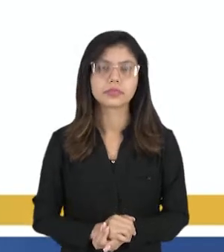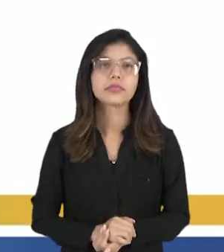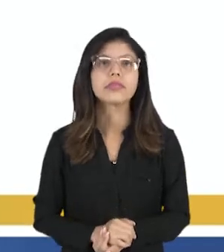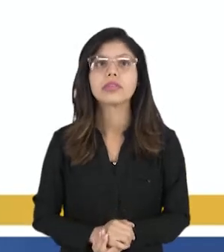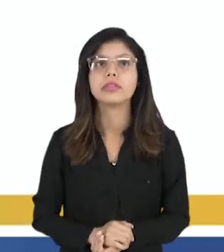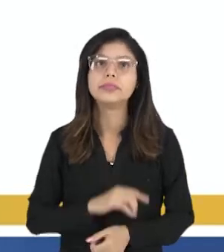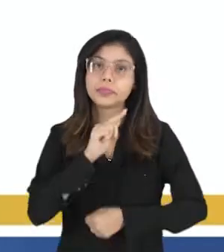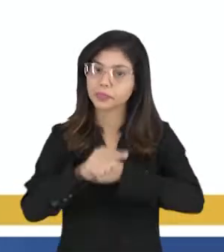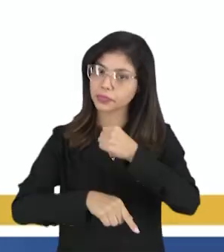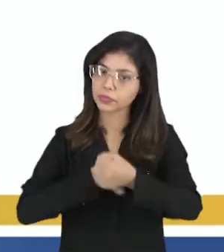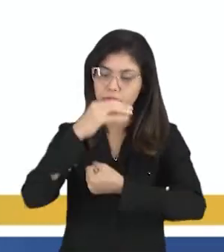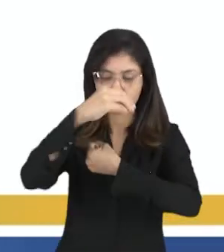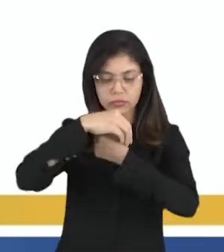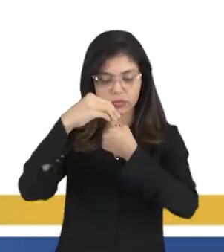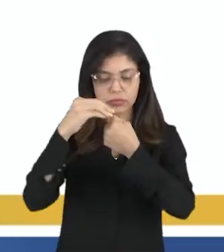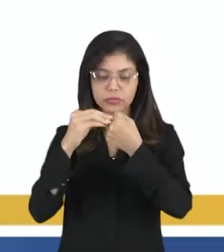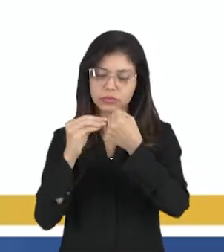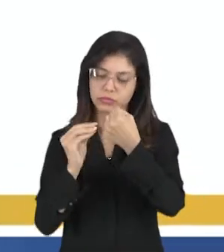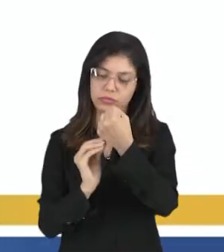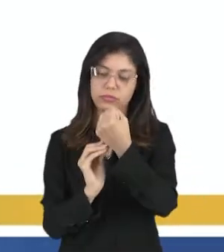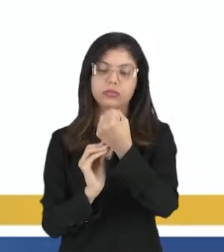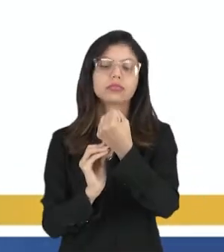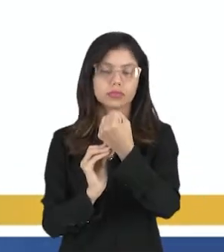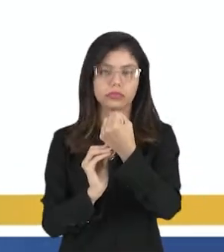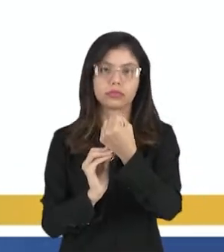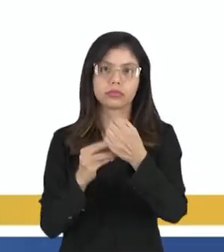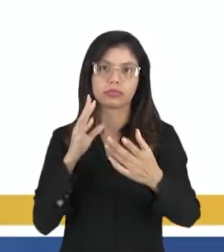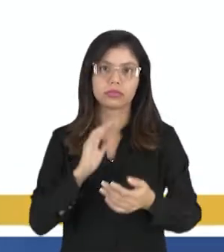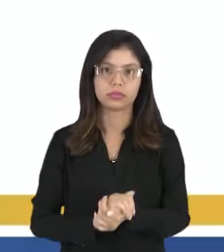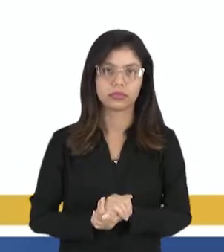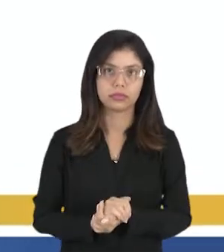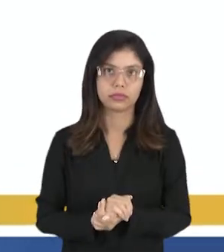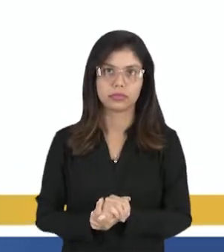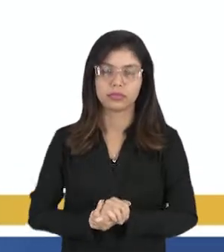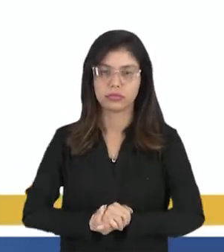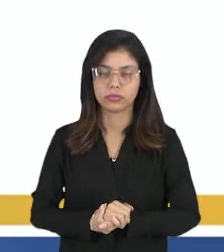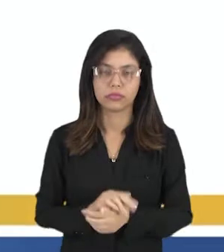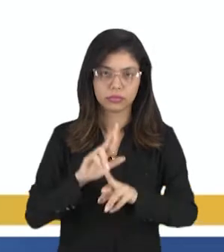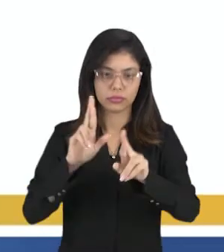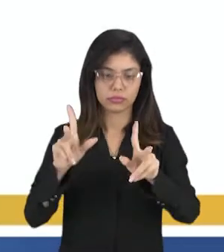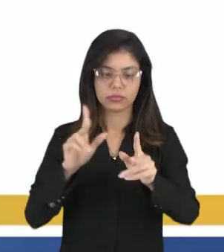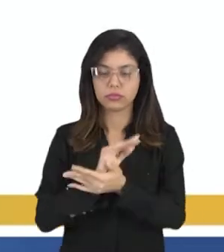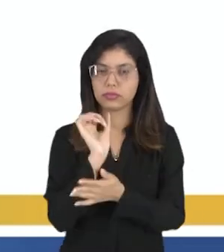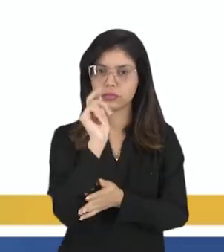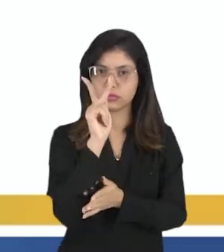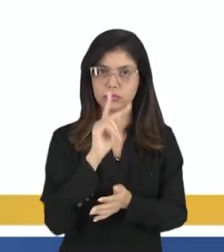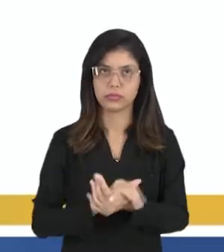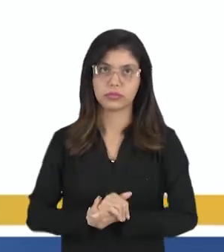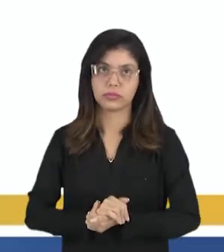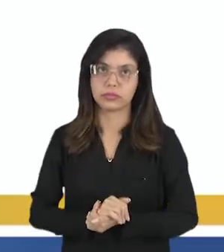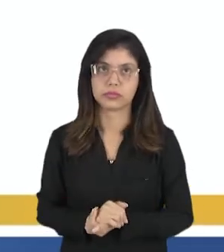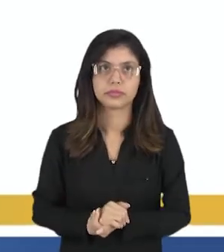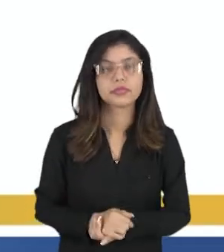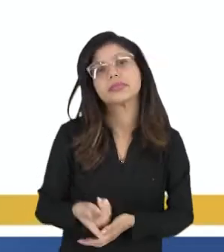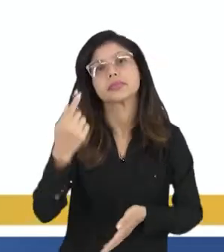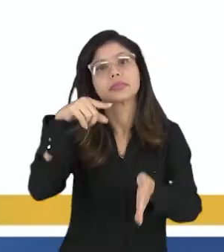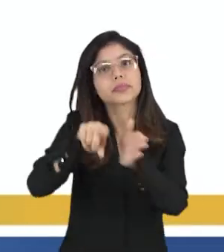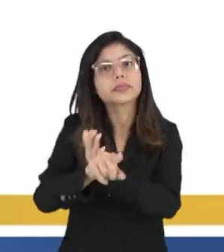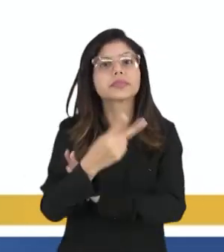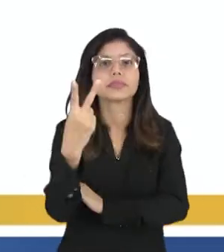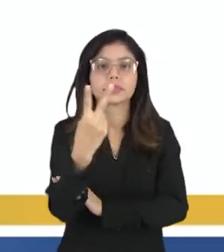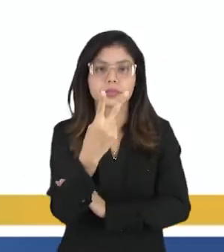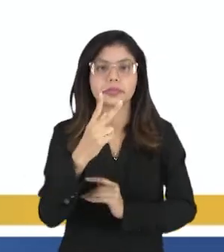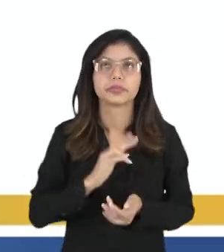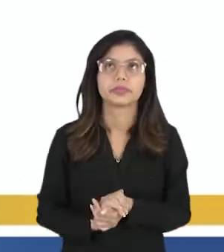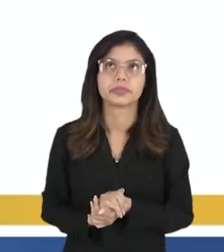ligação de átomos ou a junção de átomos, formando moléculas diferentes, ok? E a pergunta